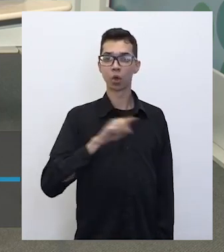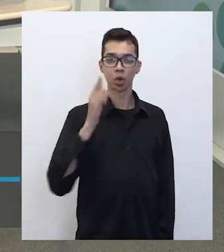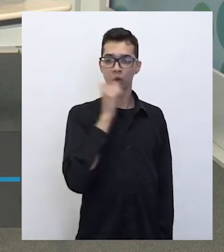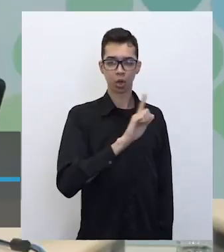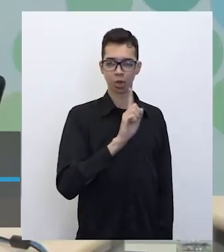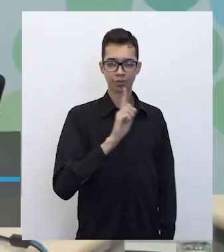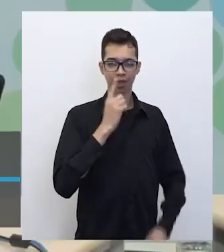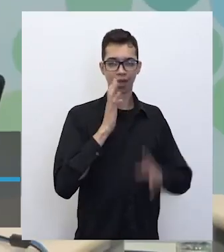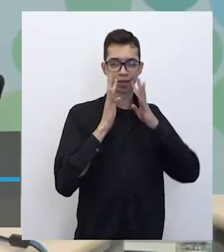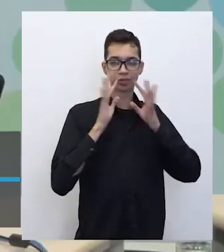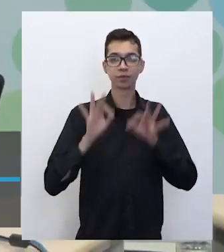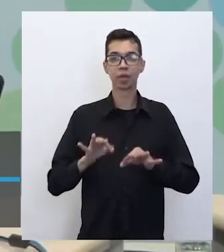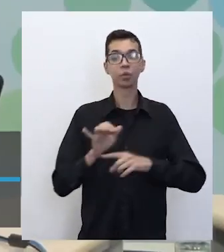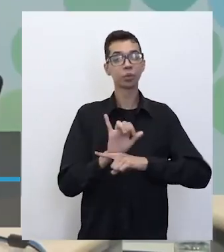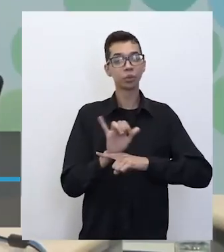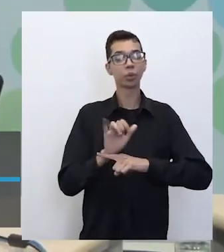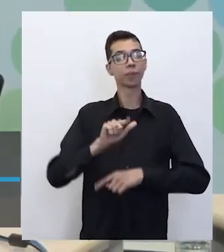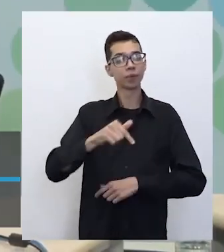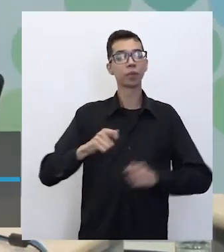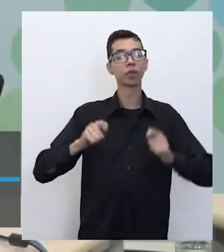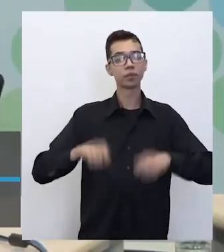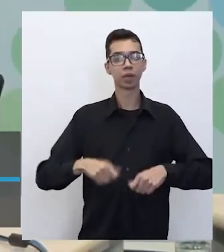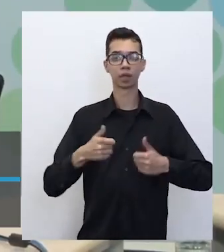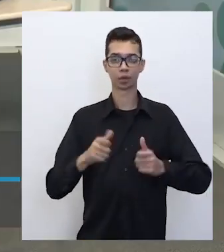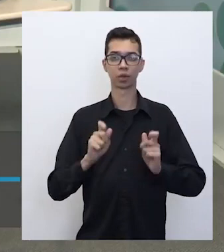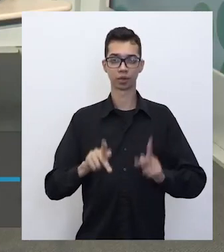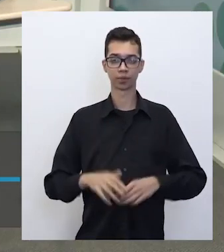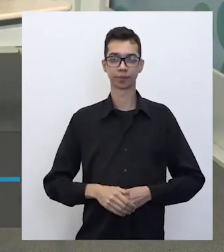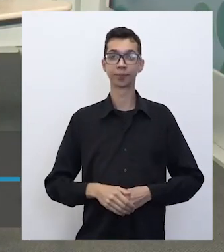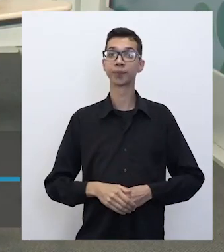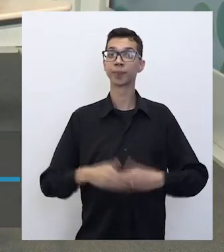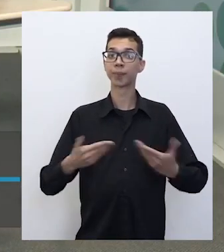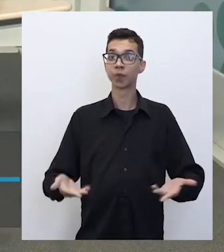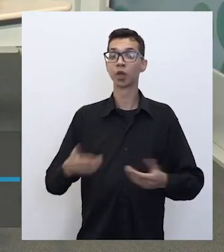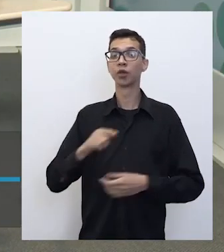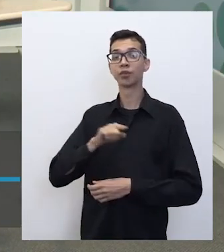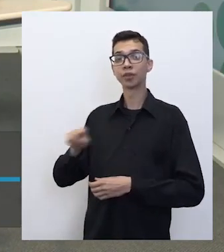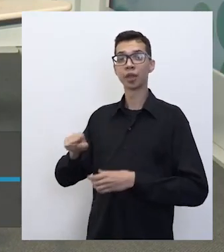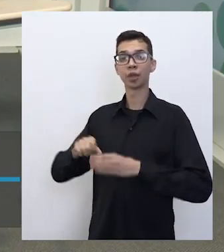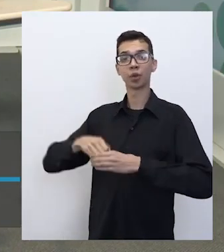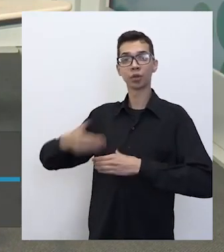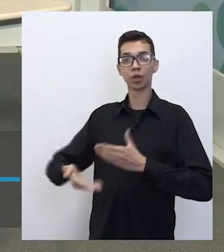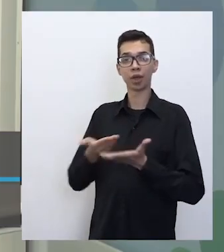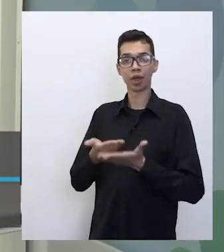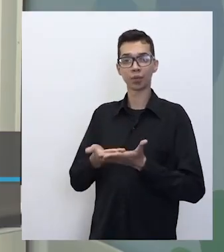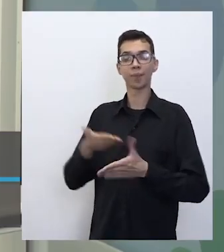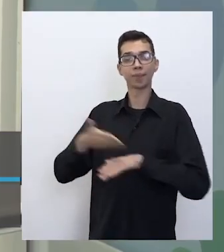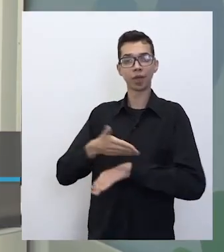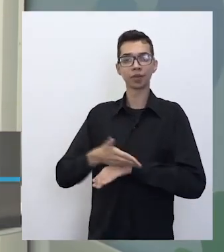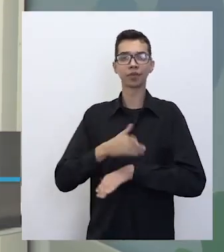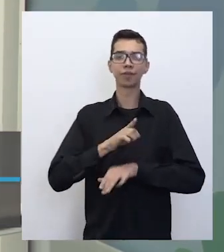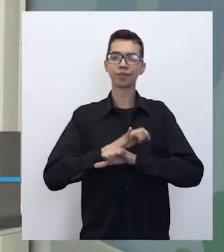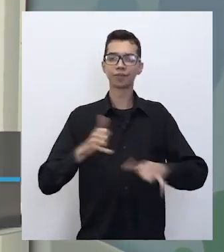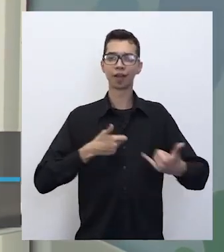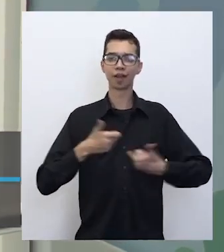lá e corrige isso daí, tá bom? Independentemente disso, pelo conteúdo da aula, participe, conte pra gente o que você achou da aula que você